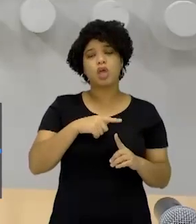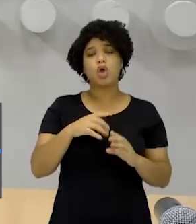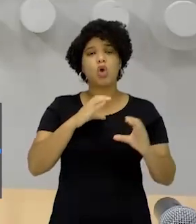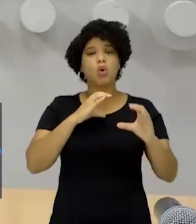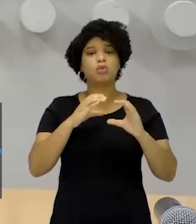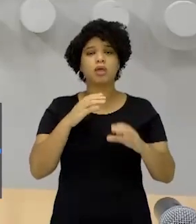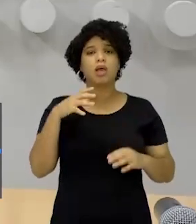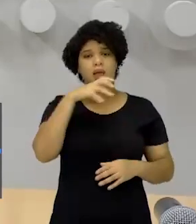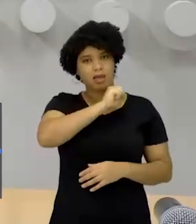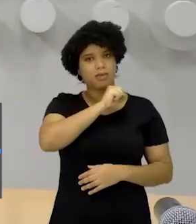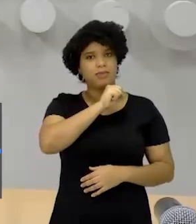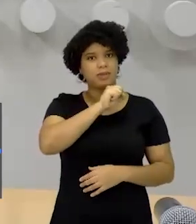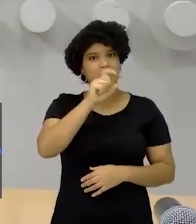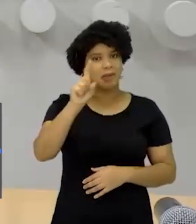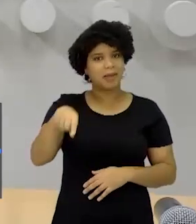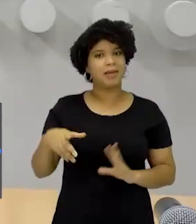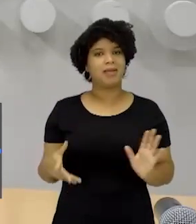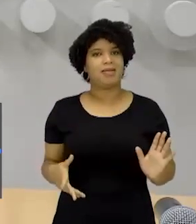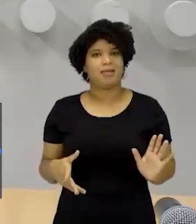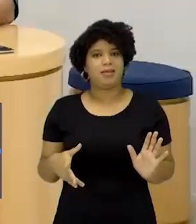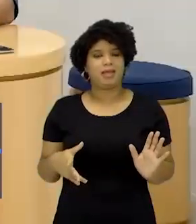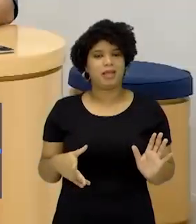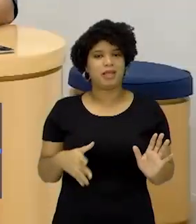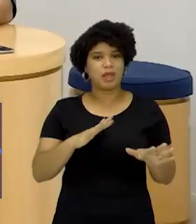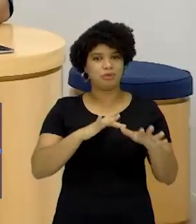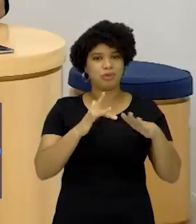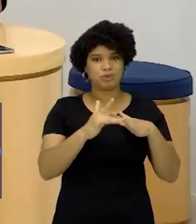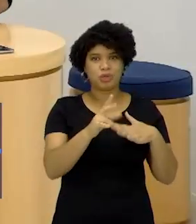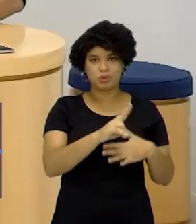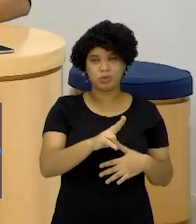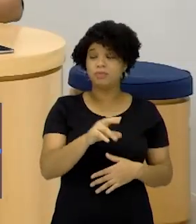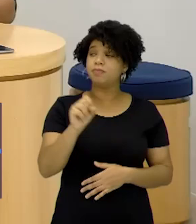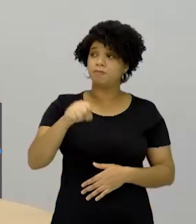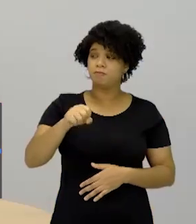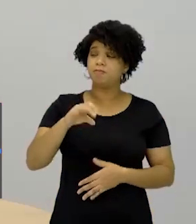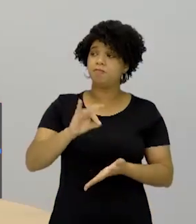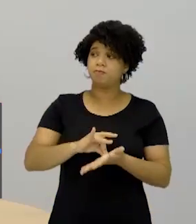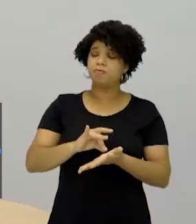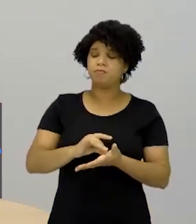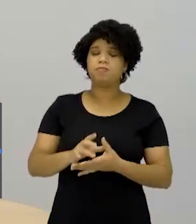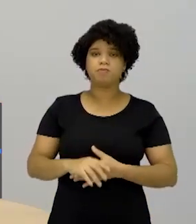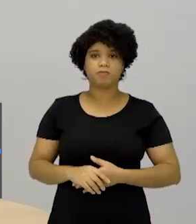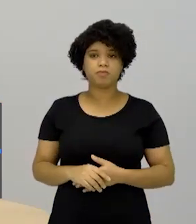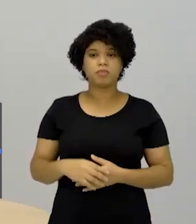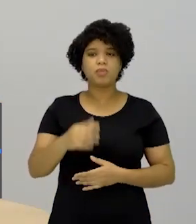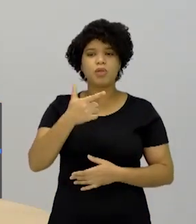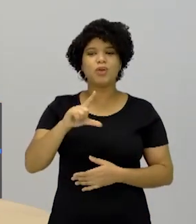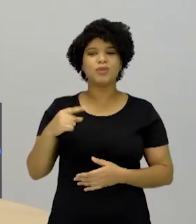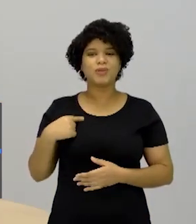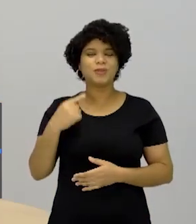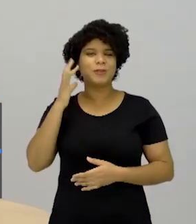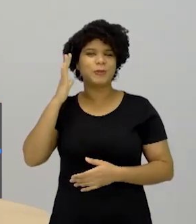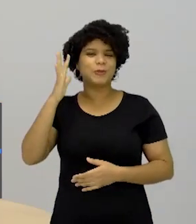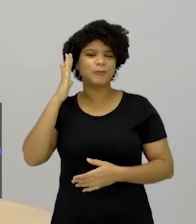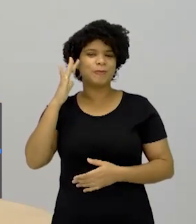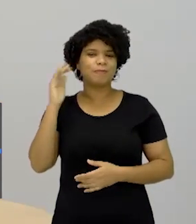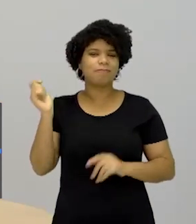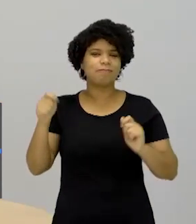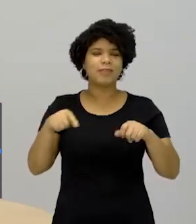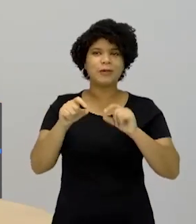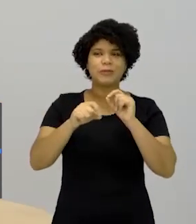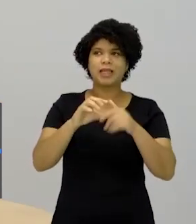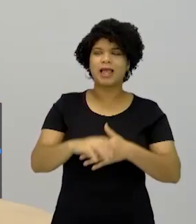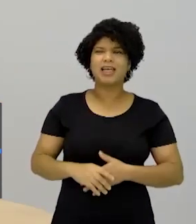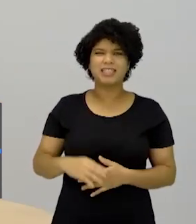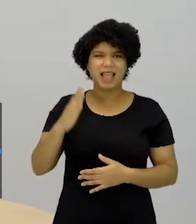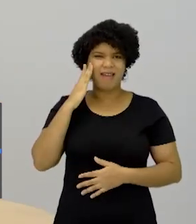então diz que é vantagem, ela colocou uma das vantagens aqui, né? É verdade, a gente estava pensando outra coisa aqui, né? A gente, sabe até